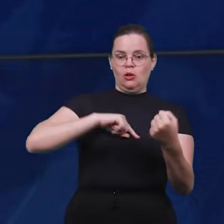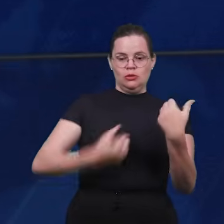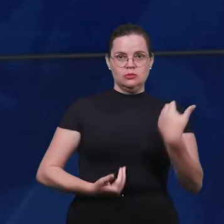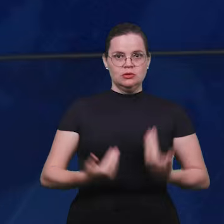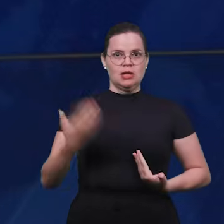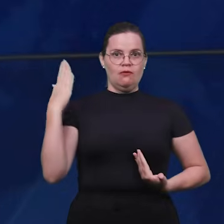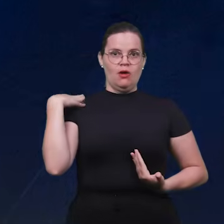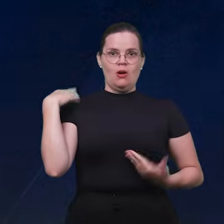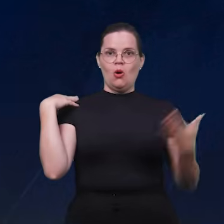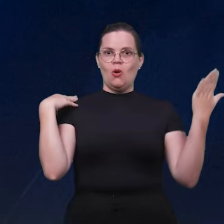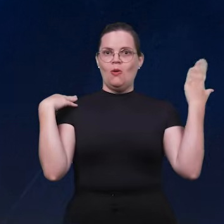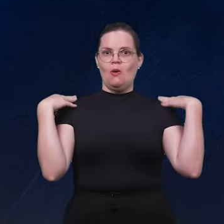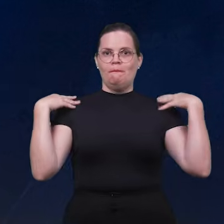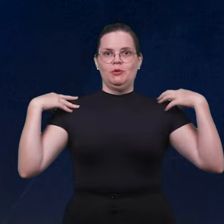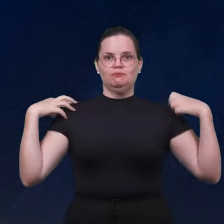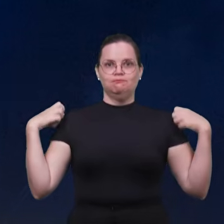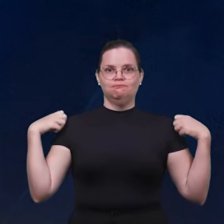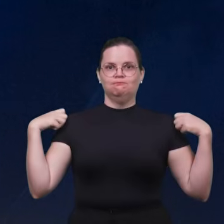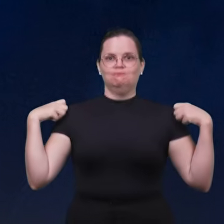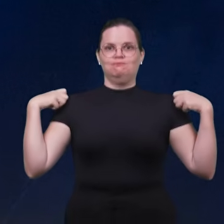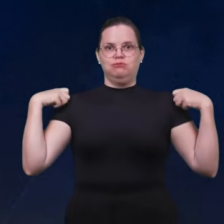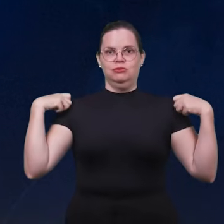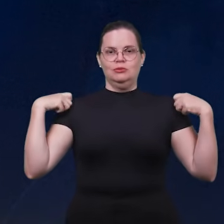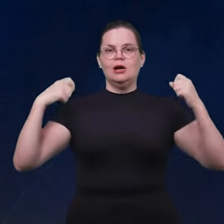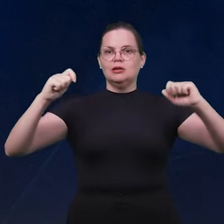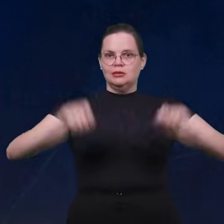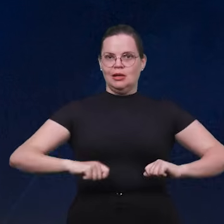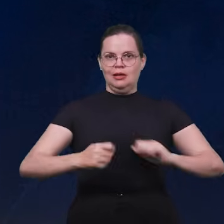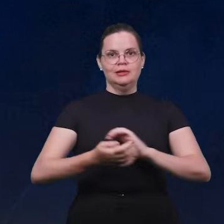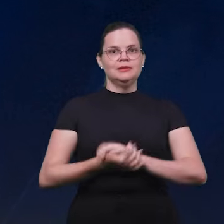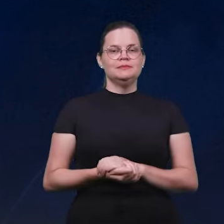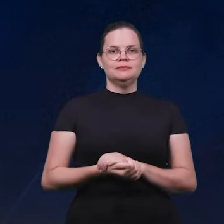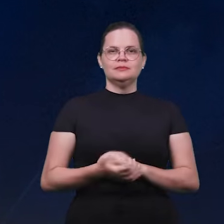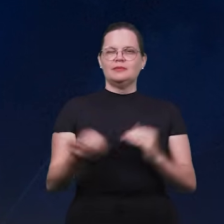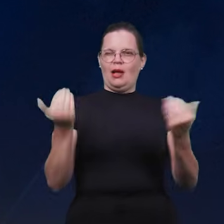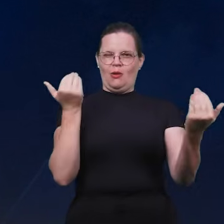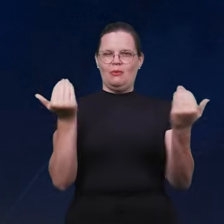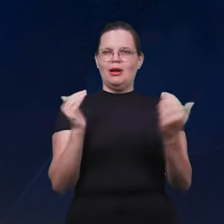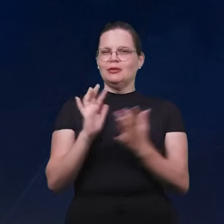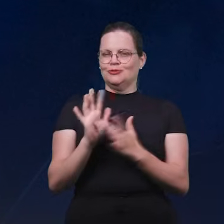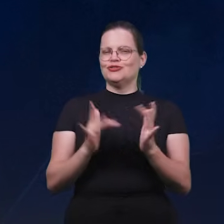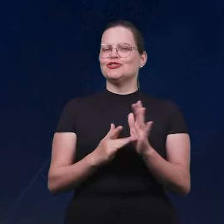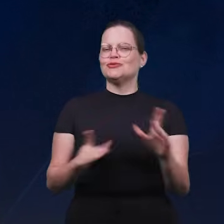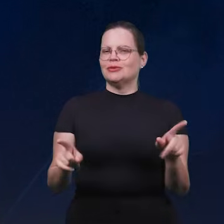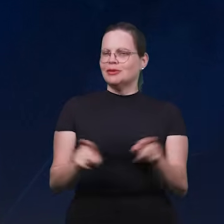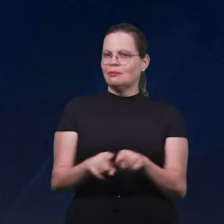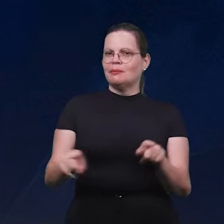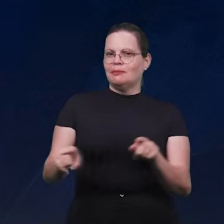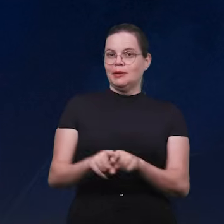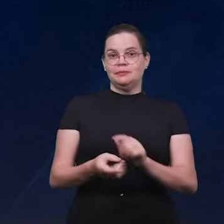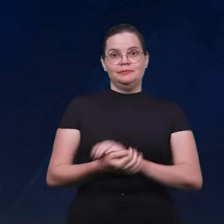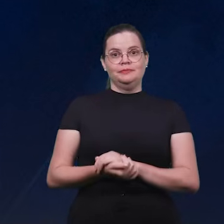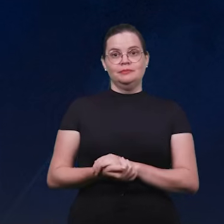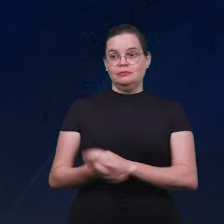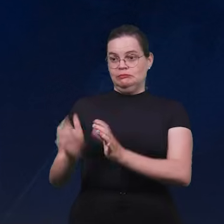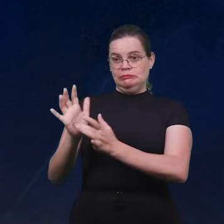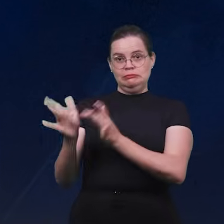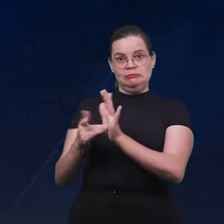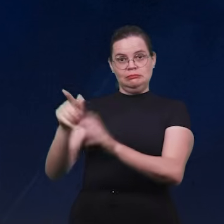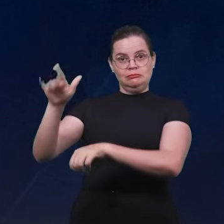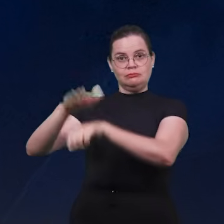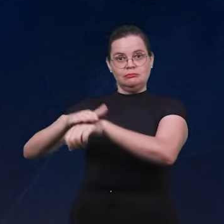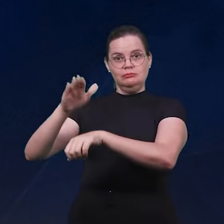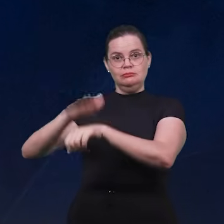servos. Da mesma forma, vemos aqui um paralelo com o Senhor Jesus. O Senhor Jesus, Ele carregou sobre os